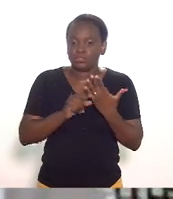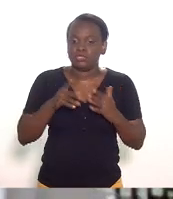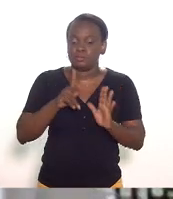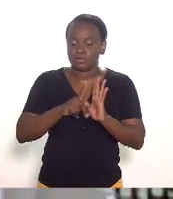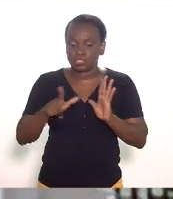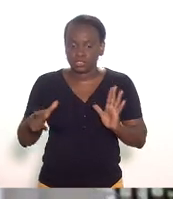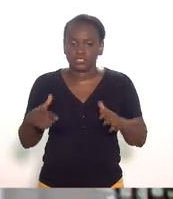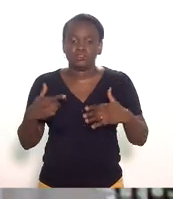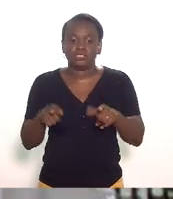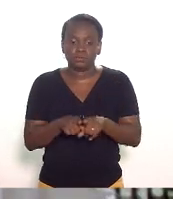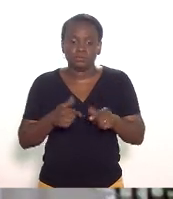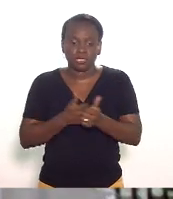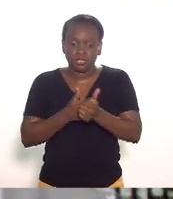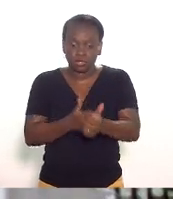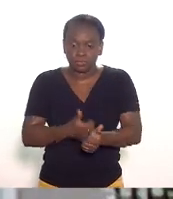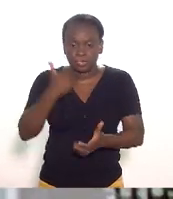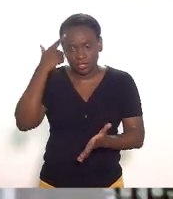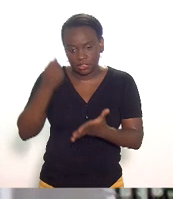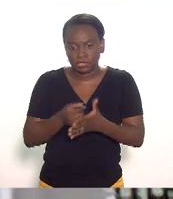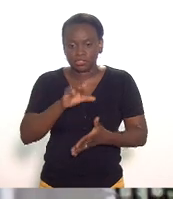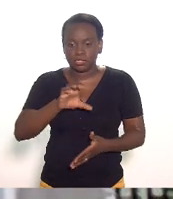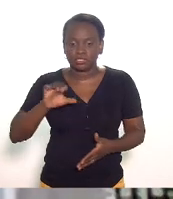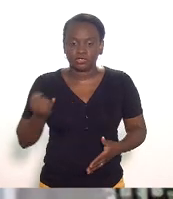Então, acompanho o parecer da CCJ.